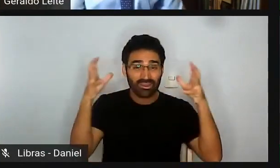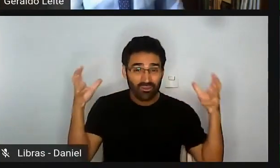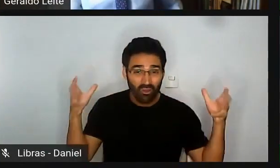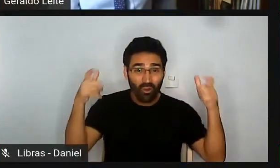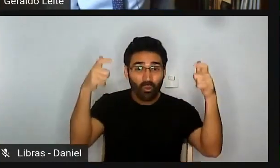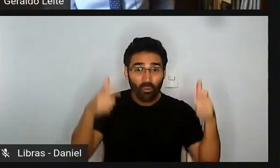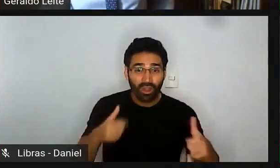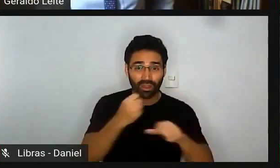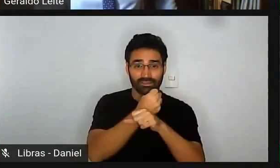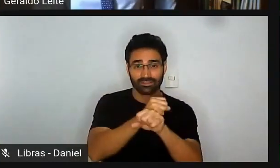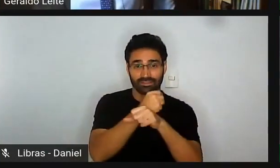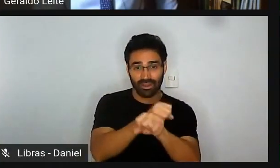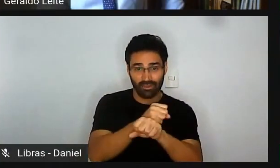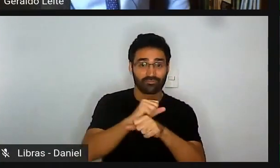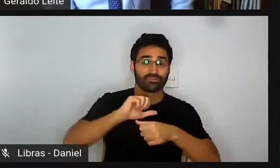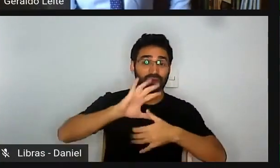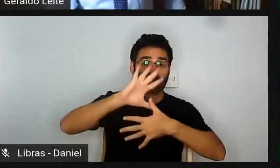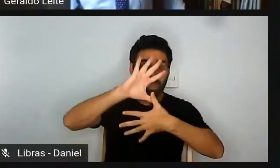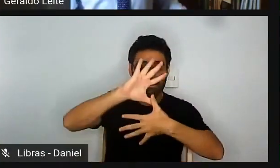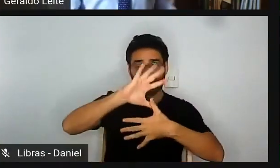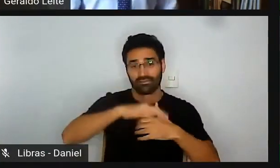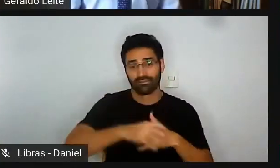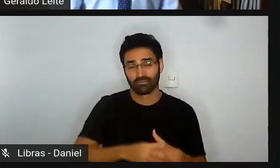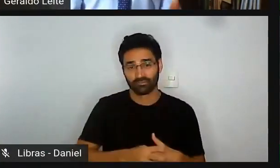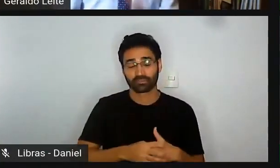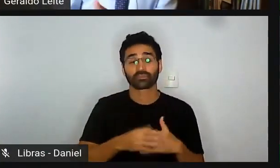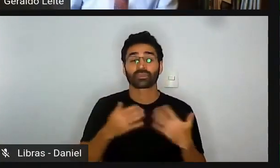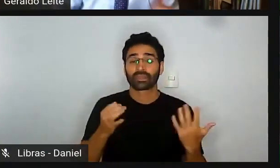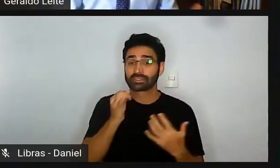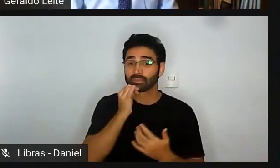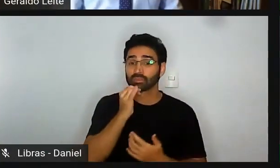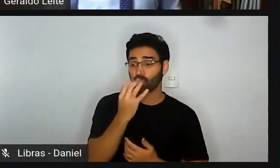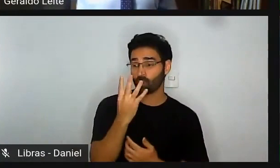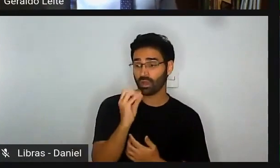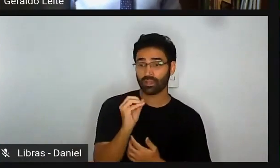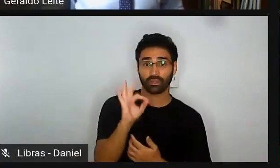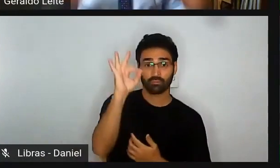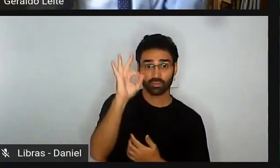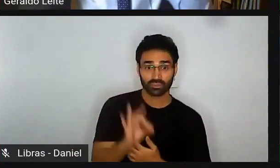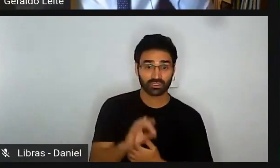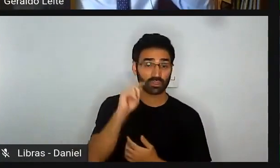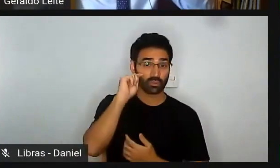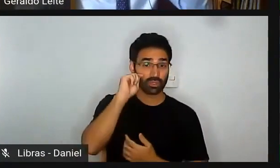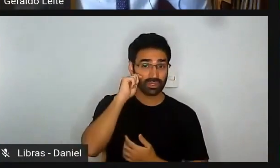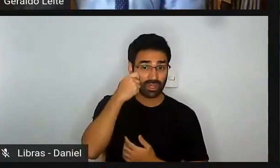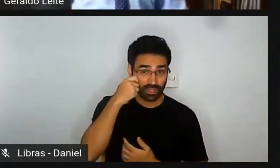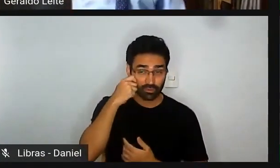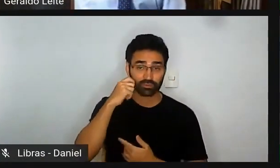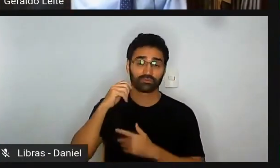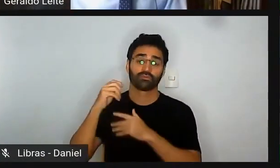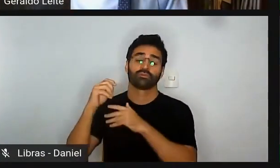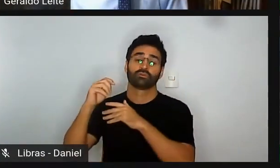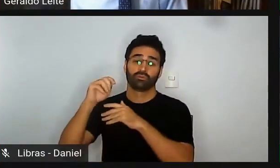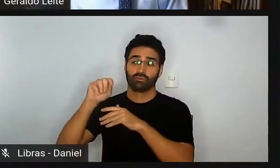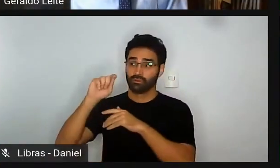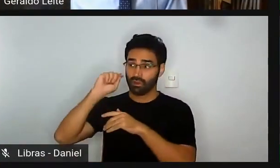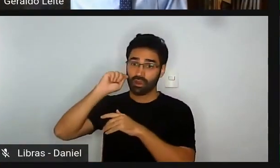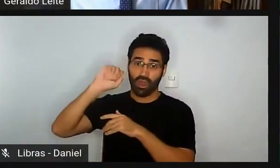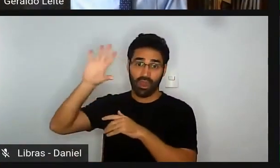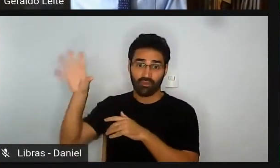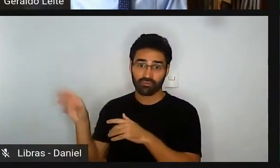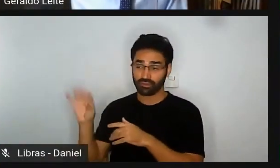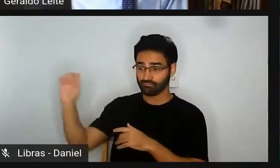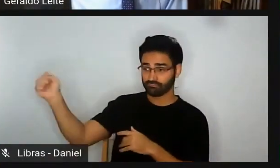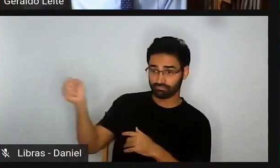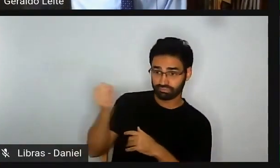de 40% dos negros que foram deportados, que foram trazidos, que foram embarcados